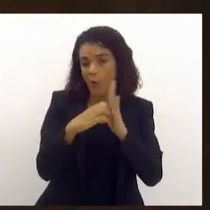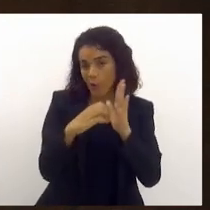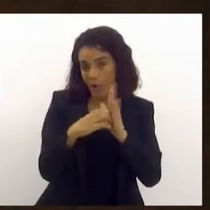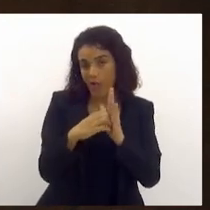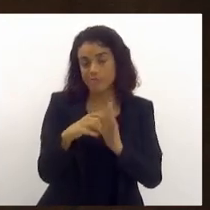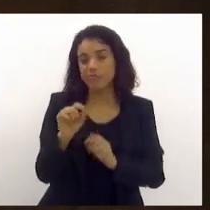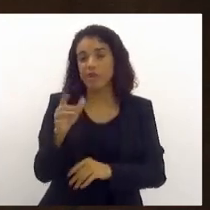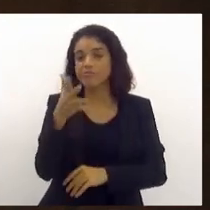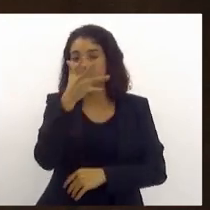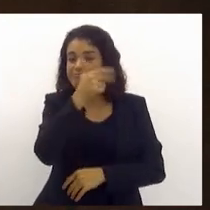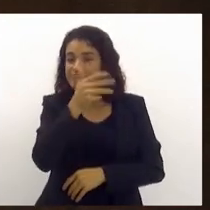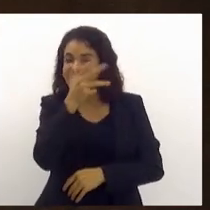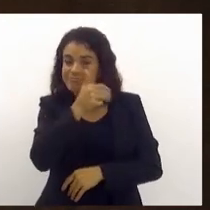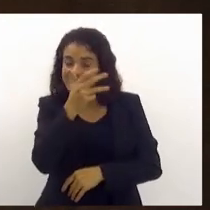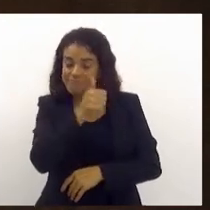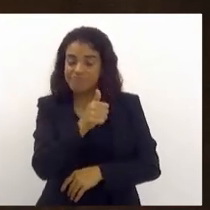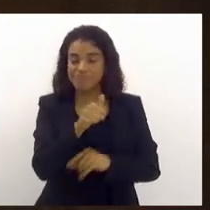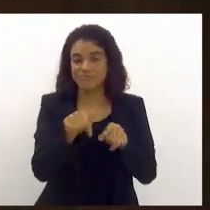tenha